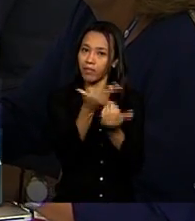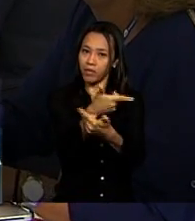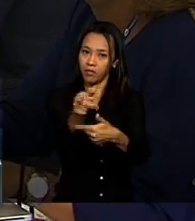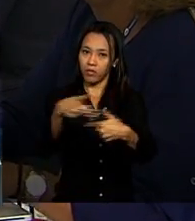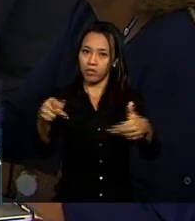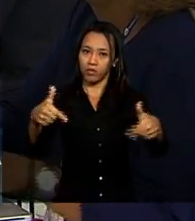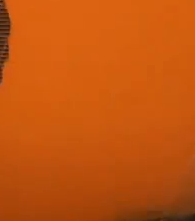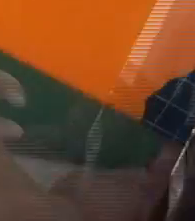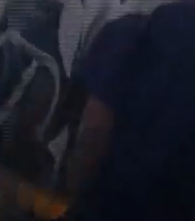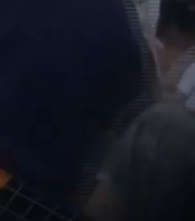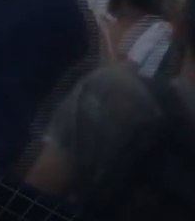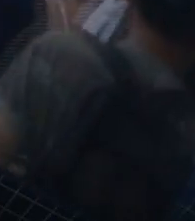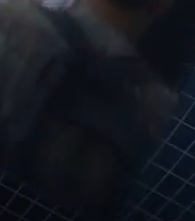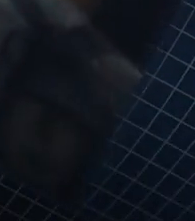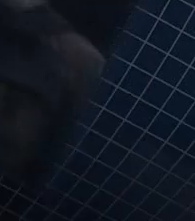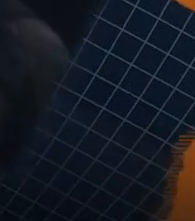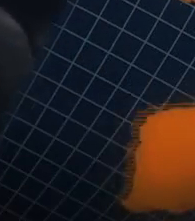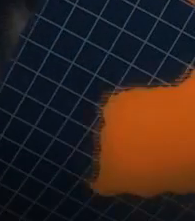vocês tá gente